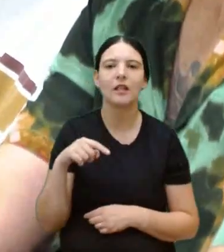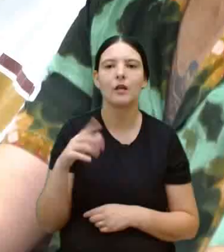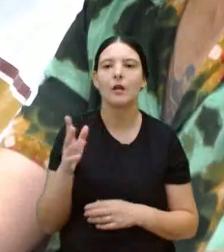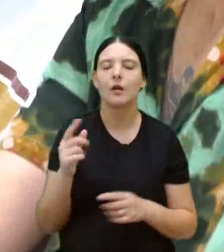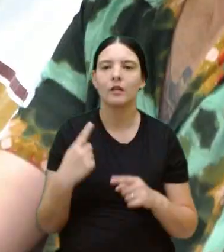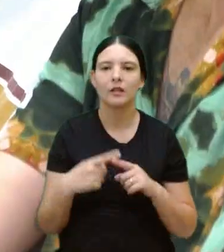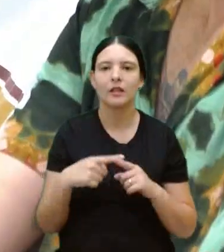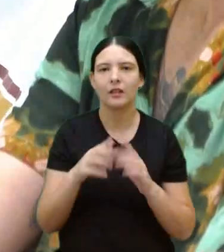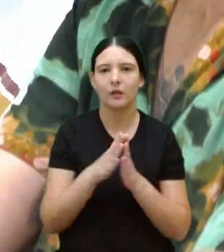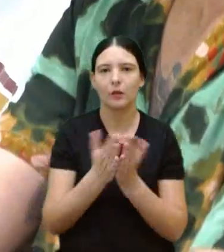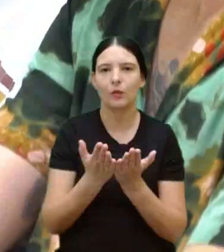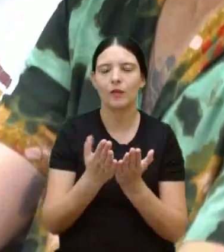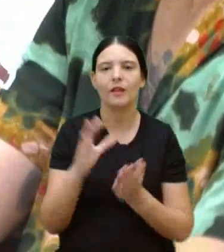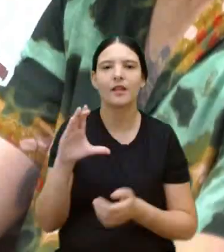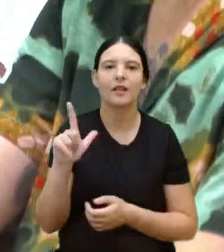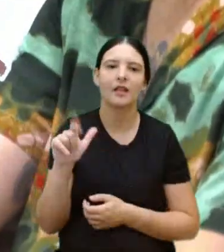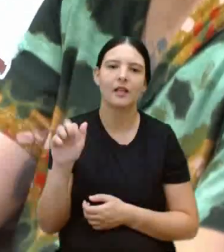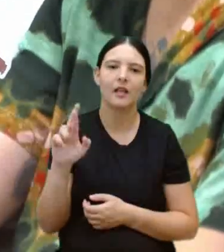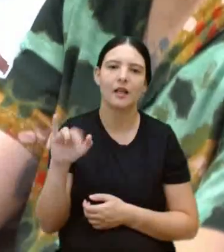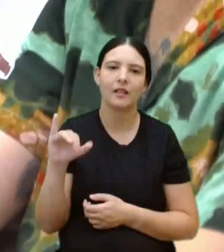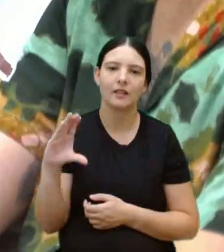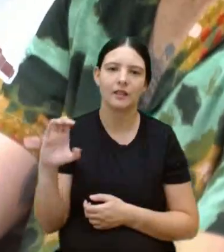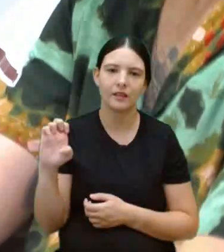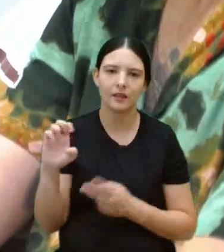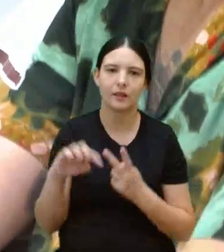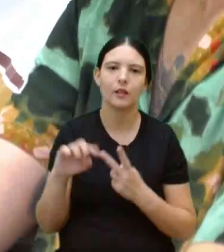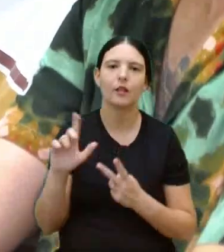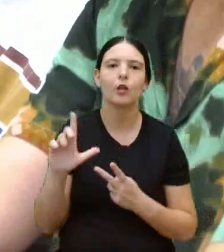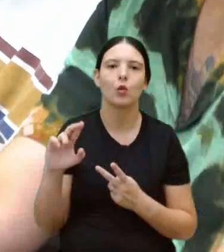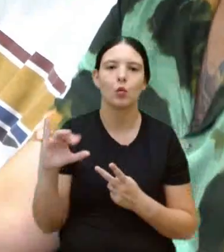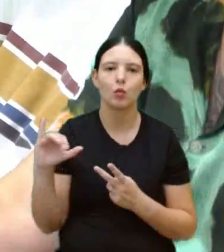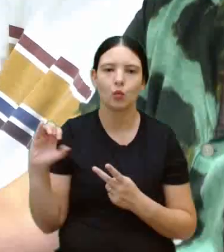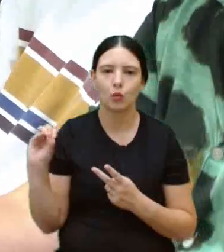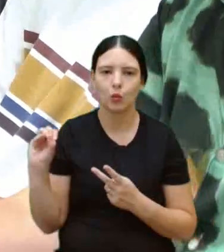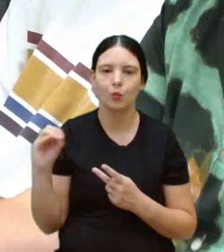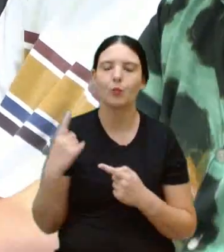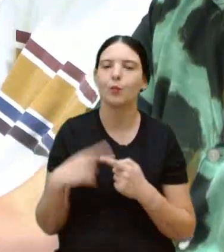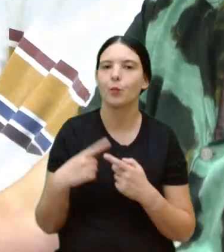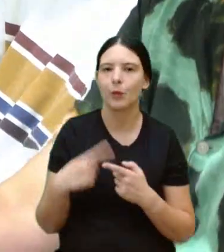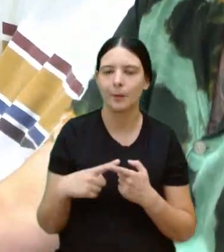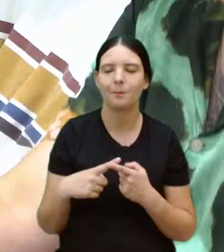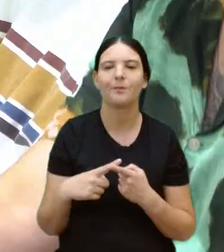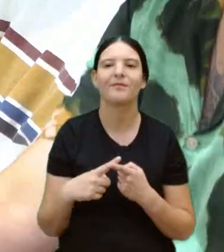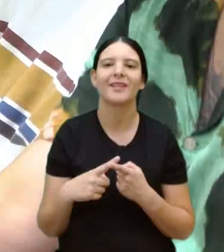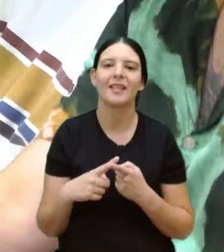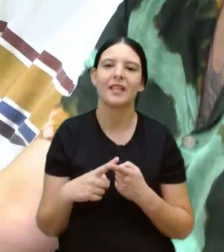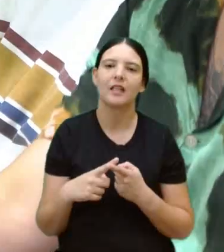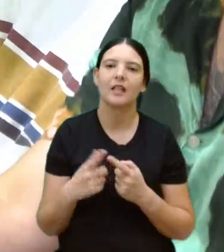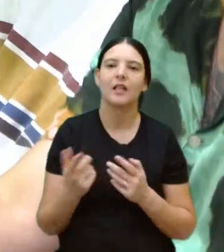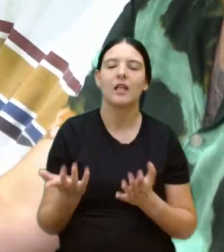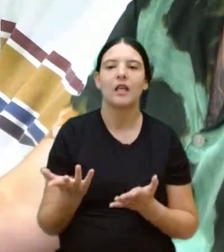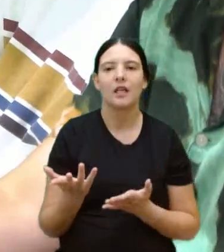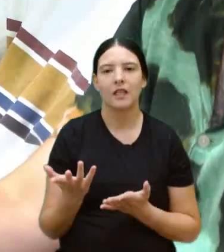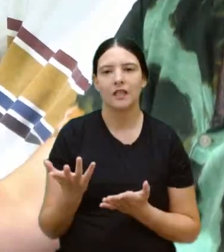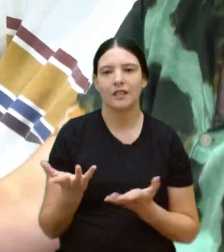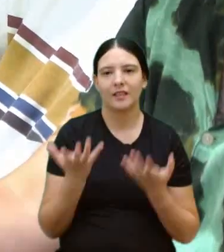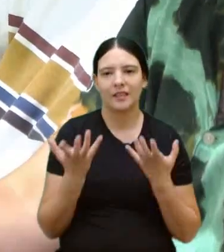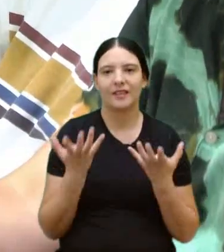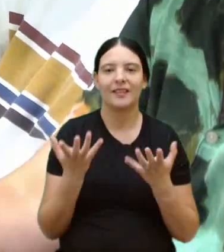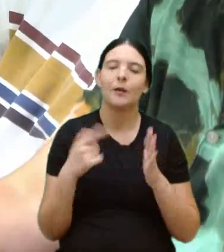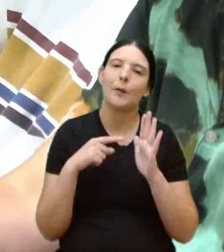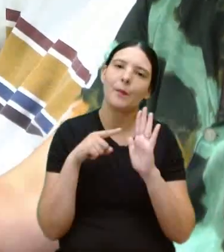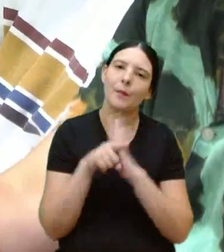da Clarice Lúcio. Mulher branca de cabelos castanhos presos em rabo de cavalo. Nesse caso, eu quero te perguntar,